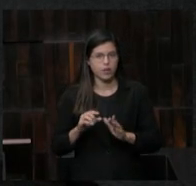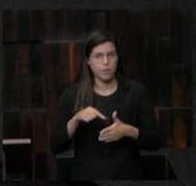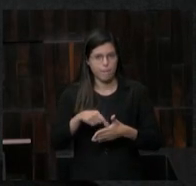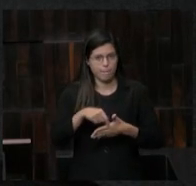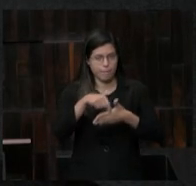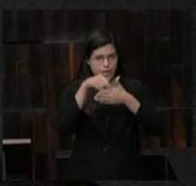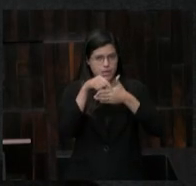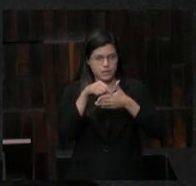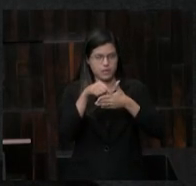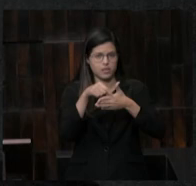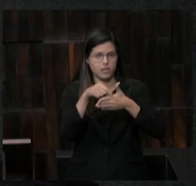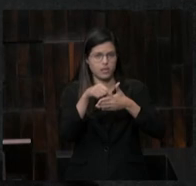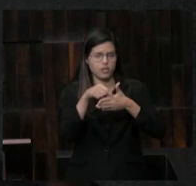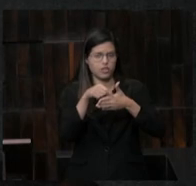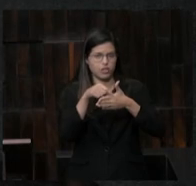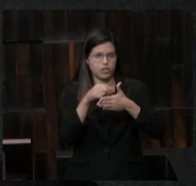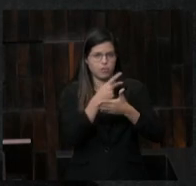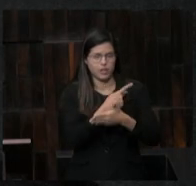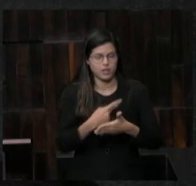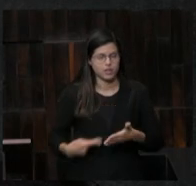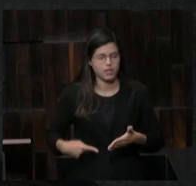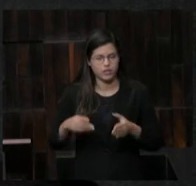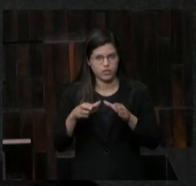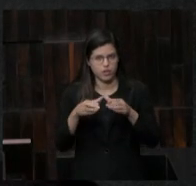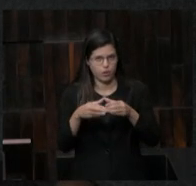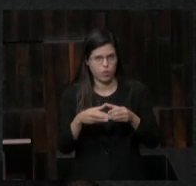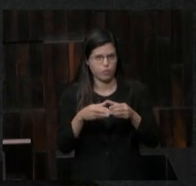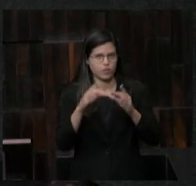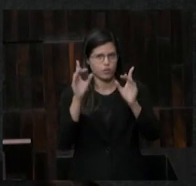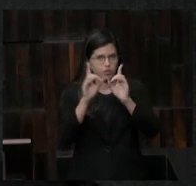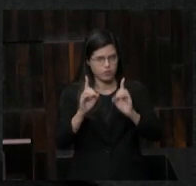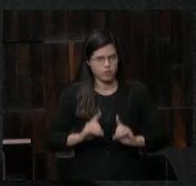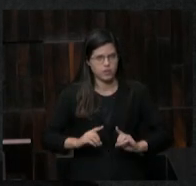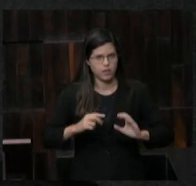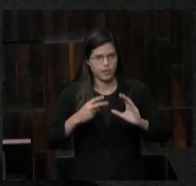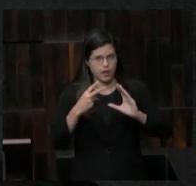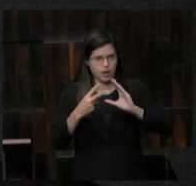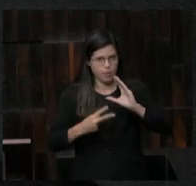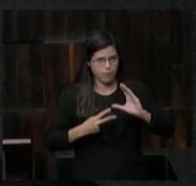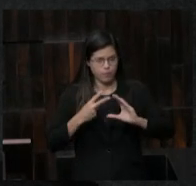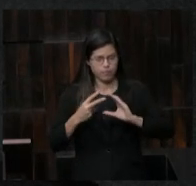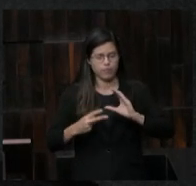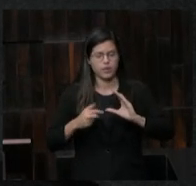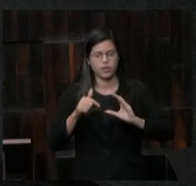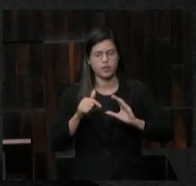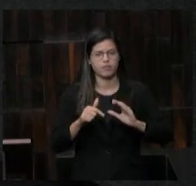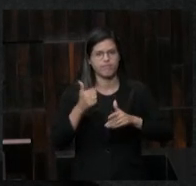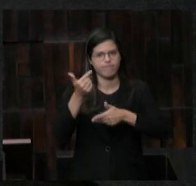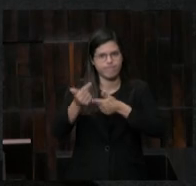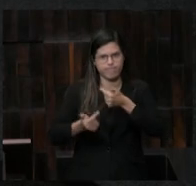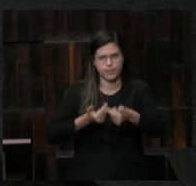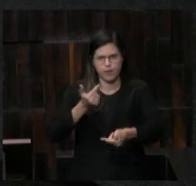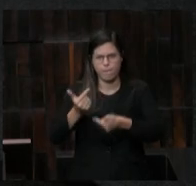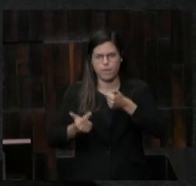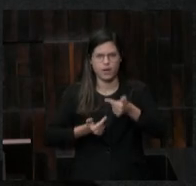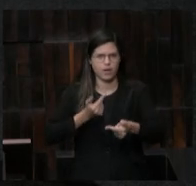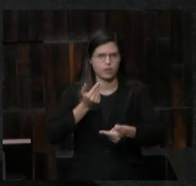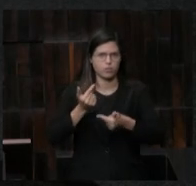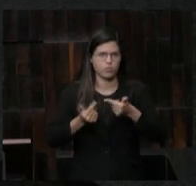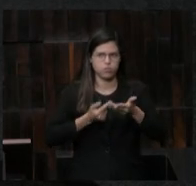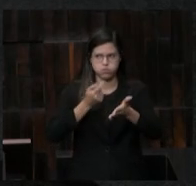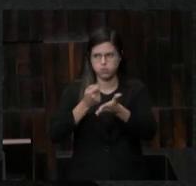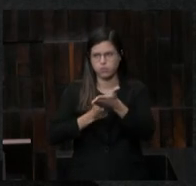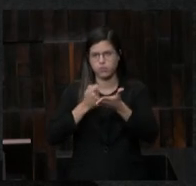presidente da Comissão da Pessoa com Deficiência na Câmara Municipal. Tenho trabalhado arduamente